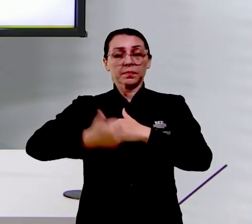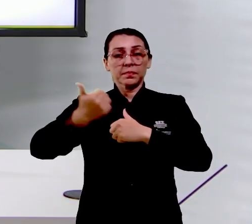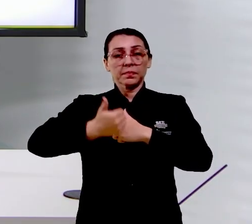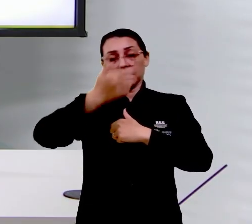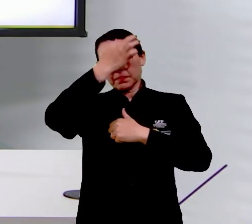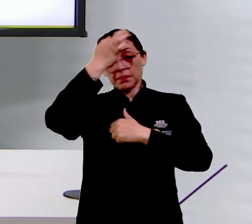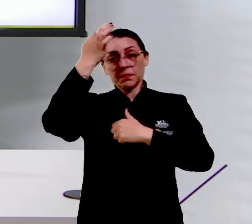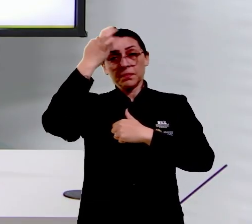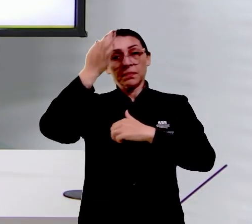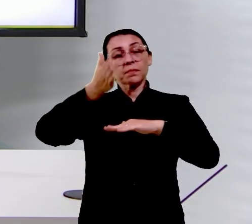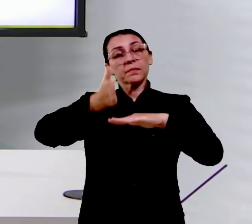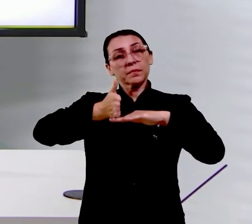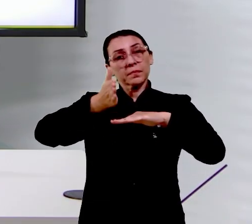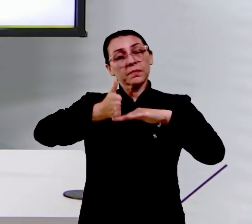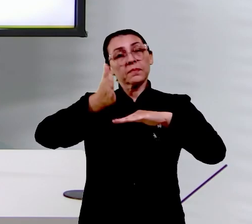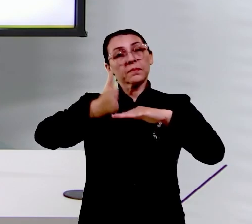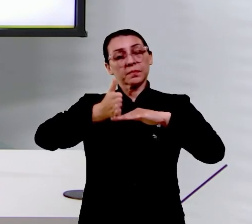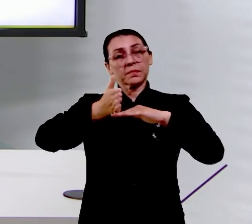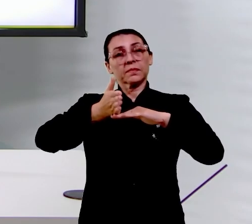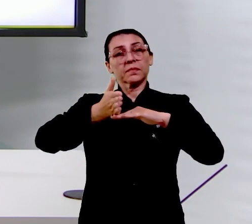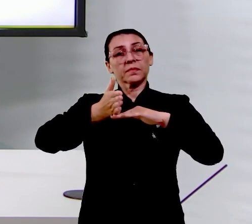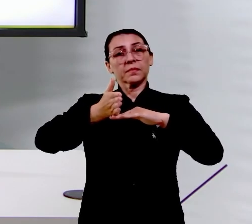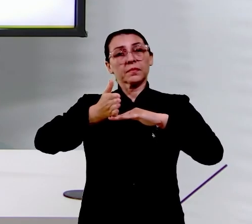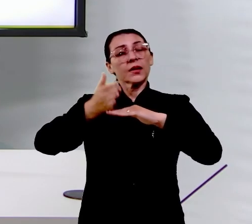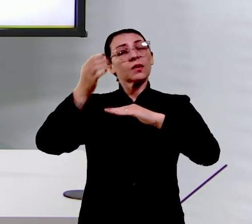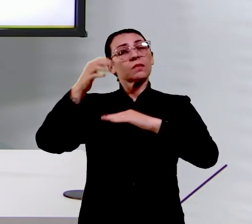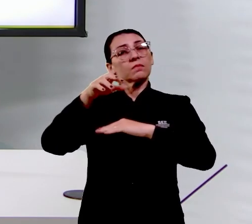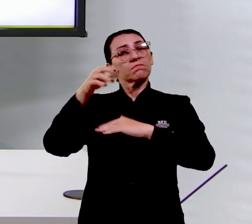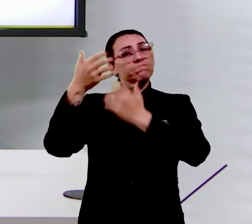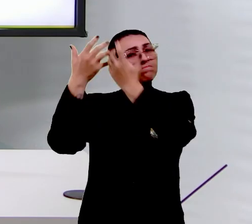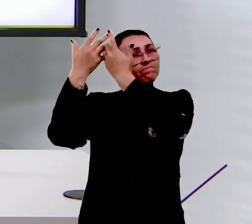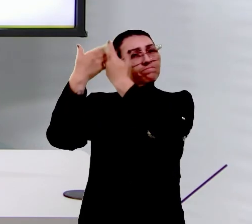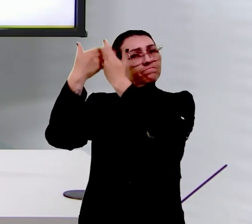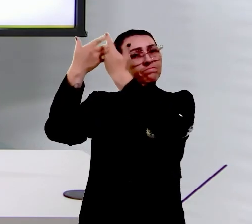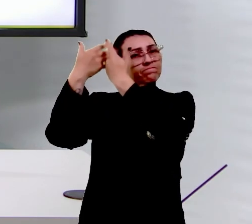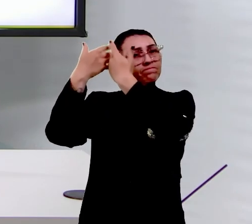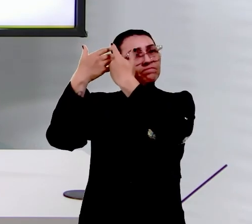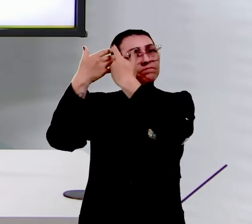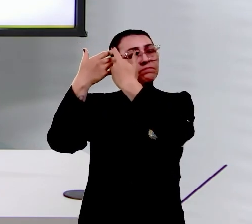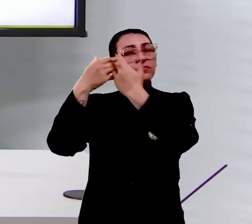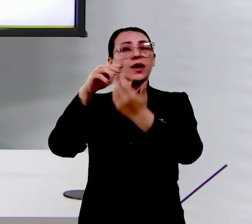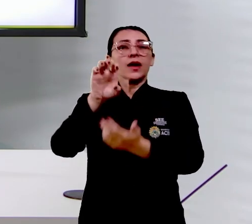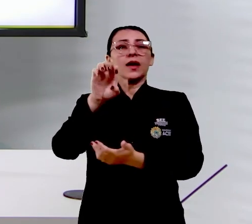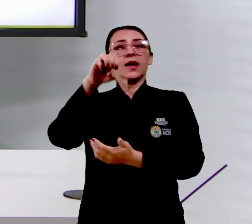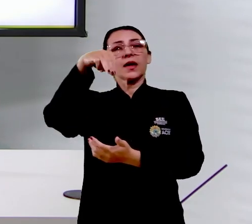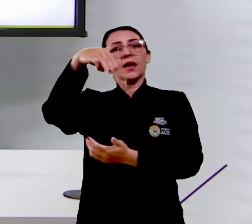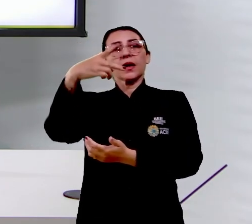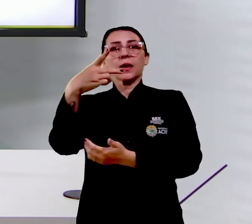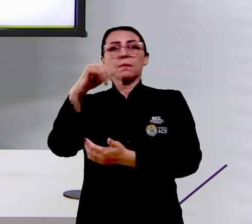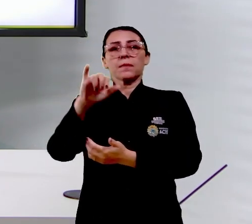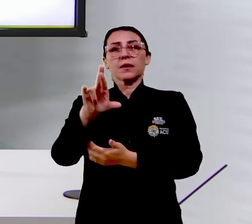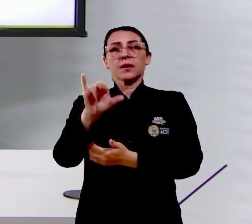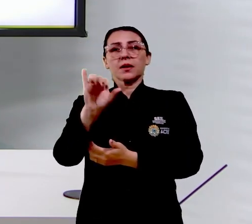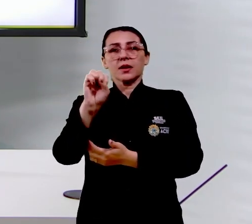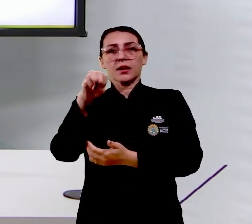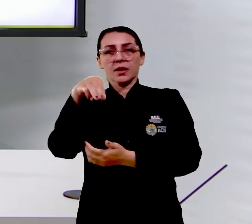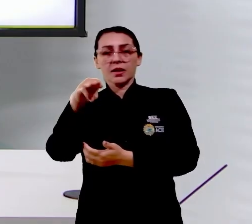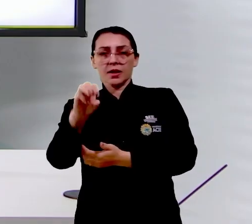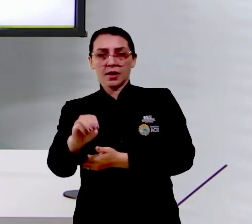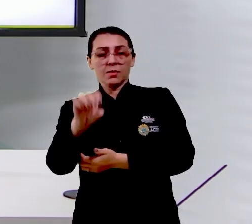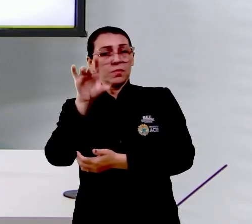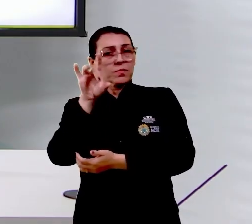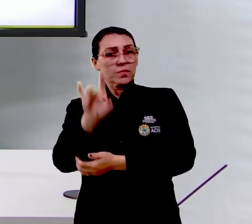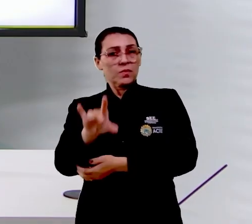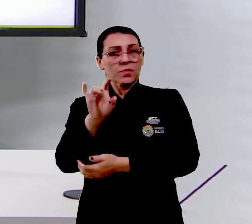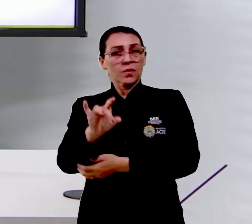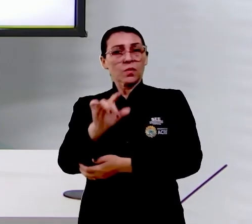da modernidade, ele vai primar pelo racionalismo. O empirismo, que vai ser enfatizado sobretudo